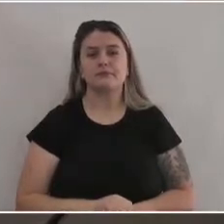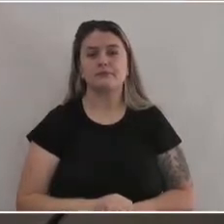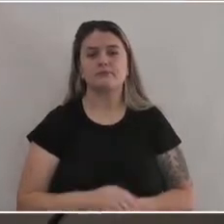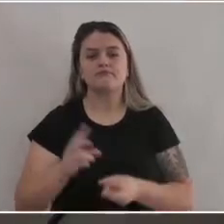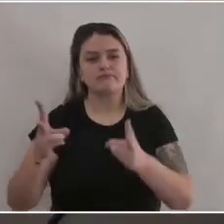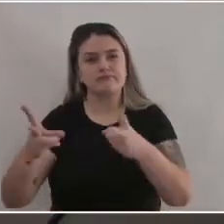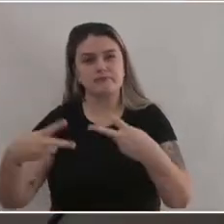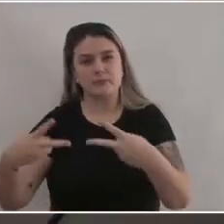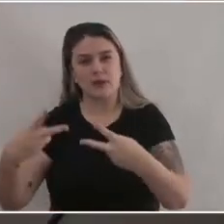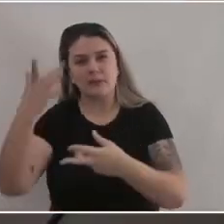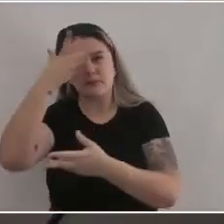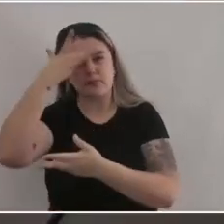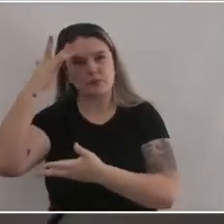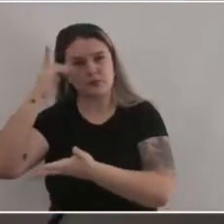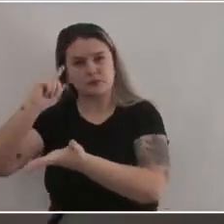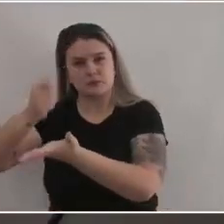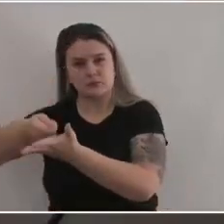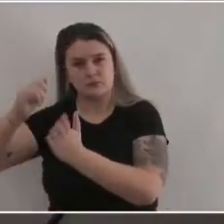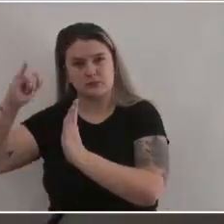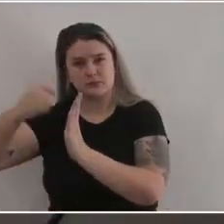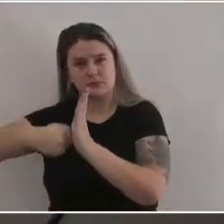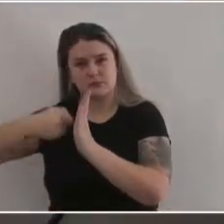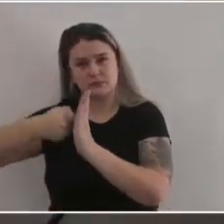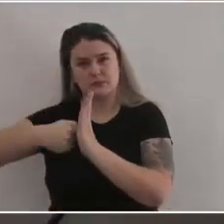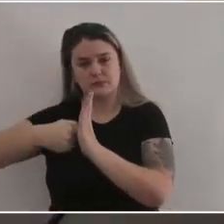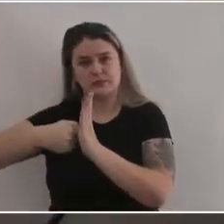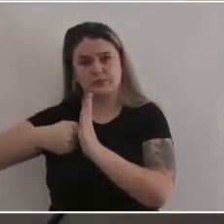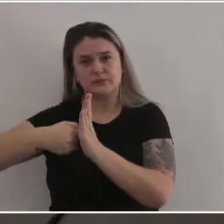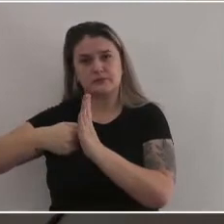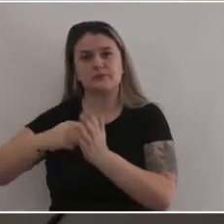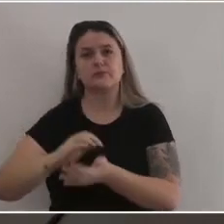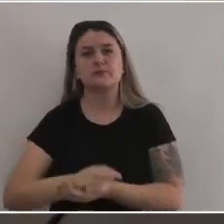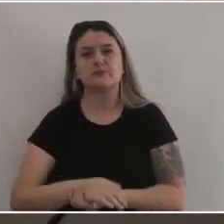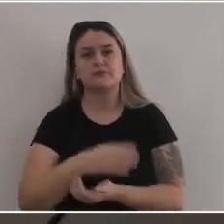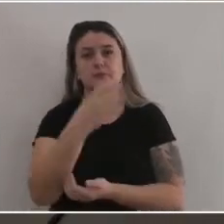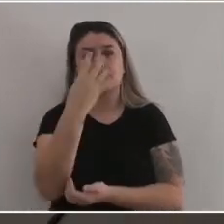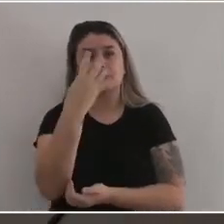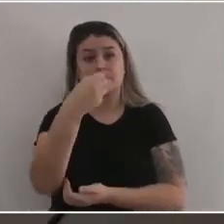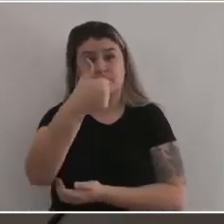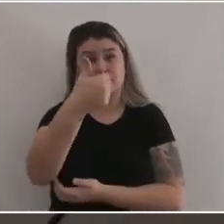Receitas de contribuições, orçado no ano